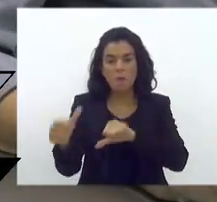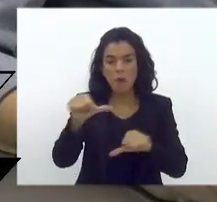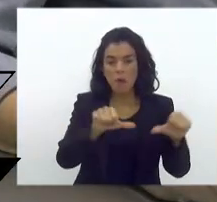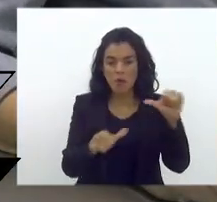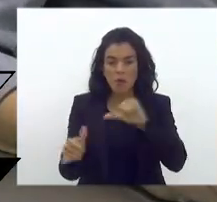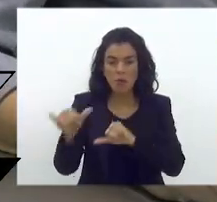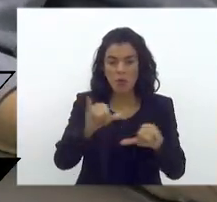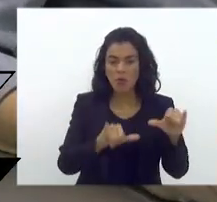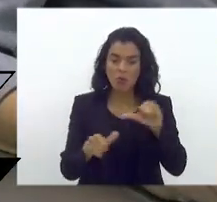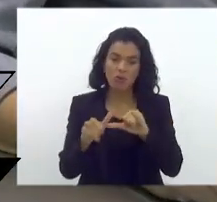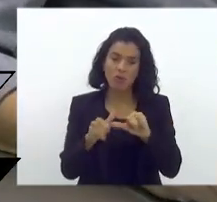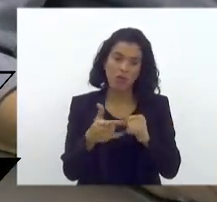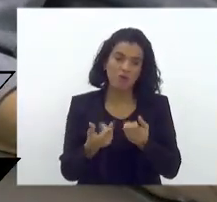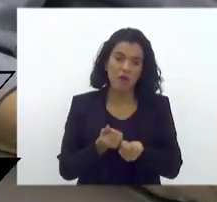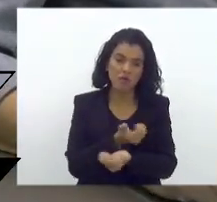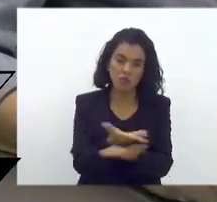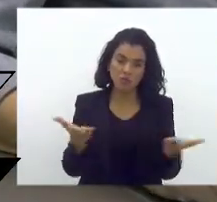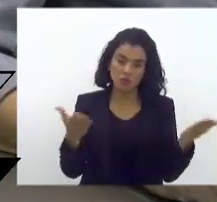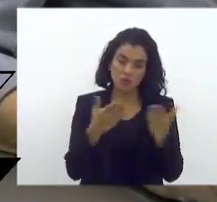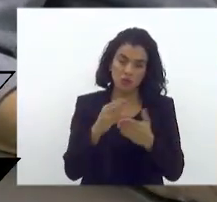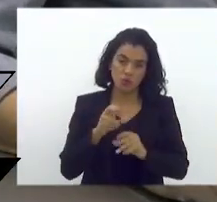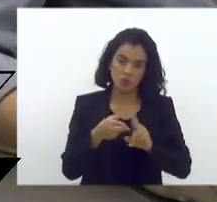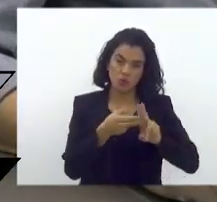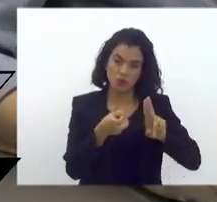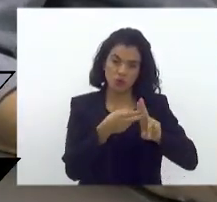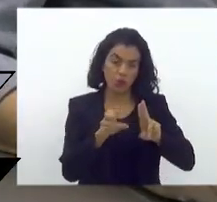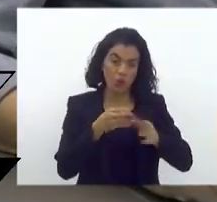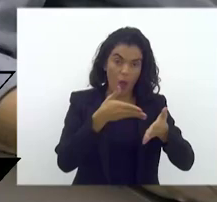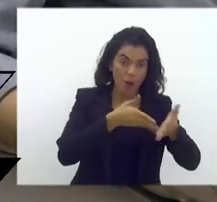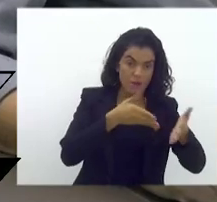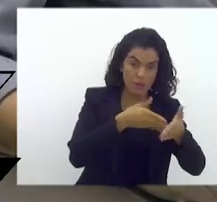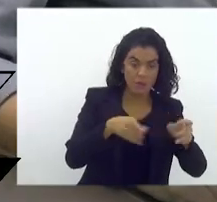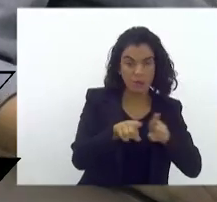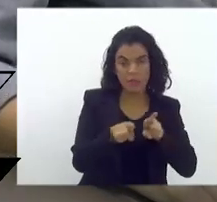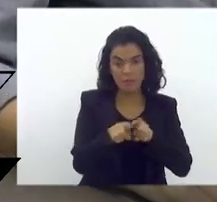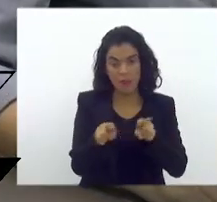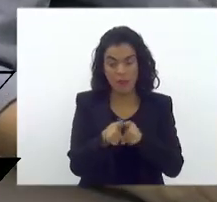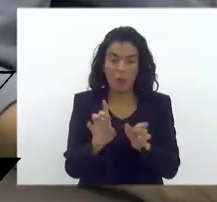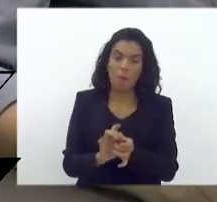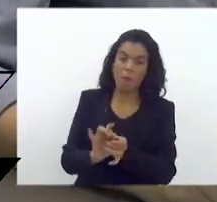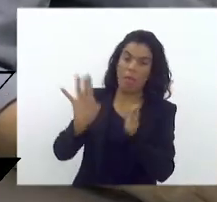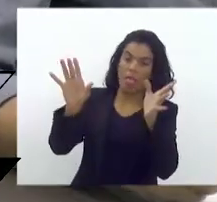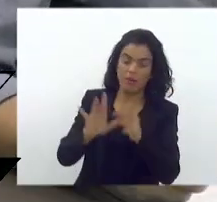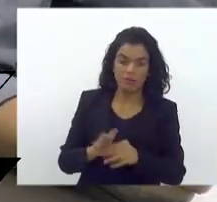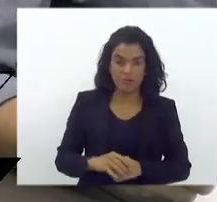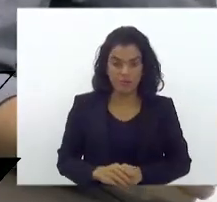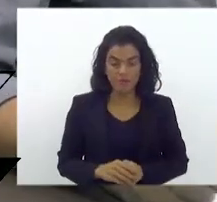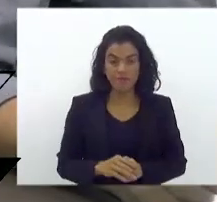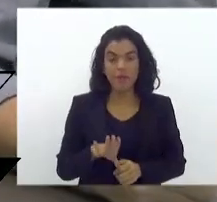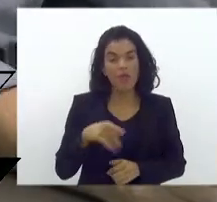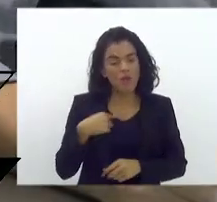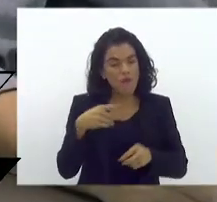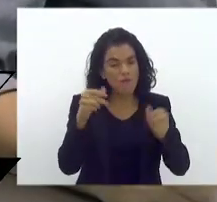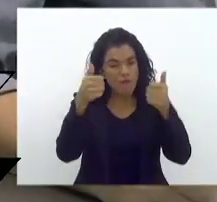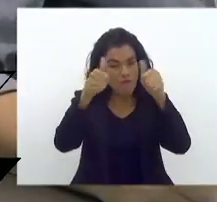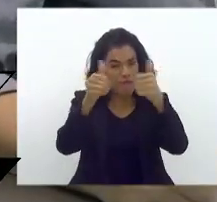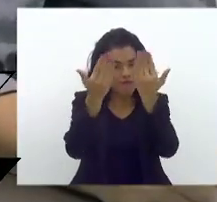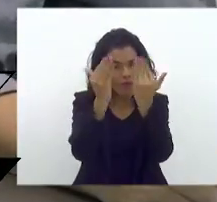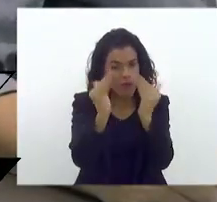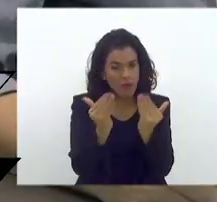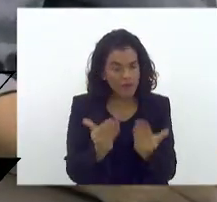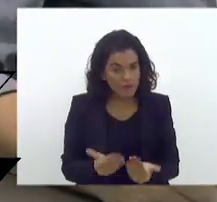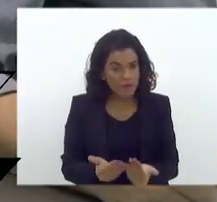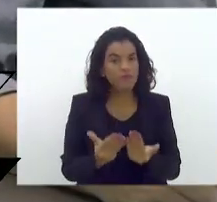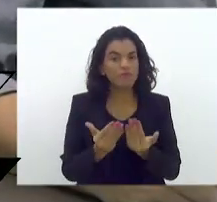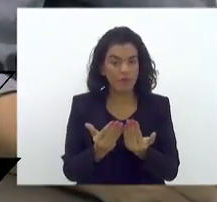nem privilegiando, nem restringindo, né? E outra coisa, eu verifiquei, eu estava